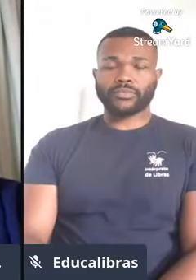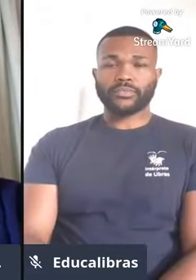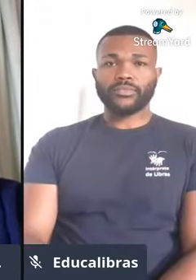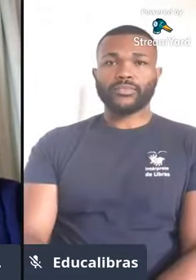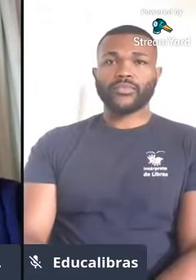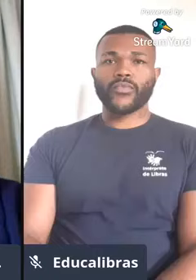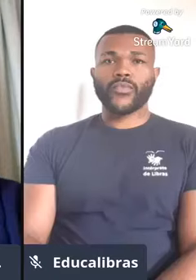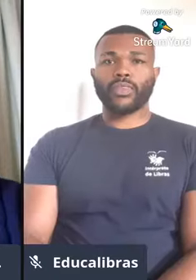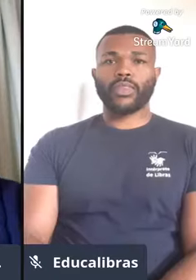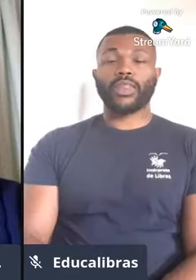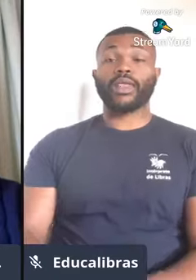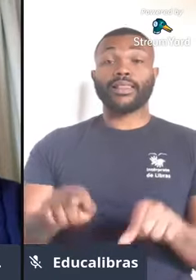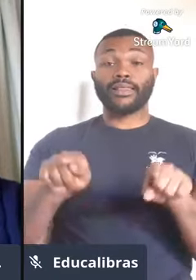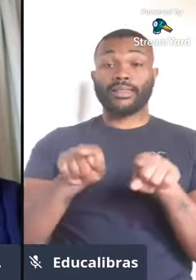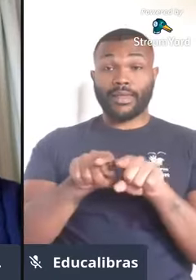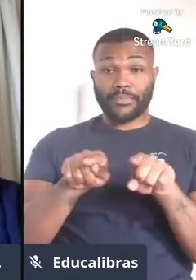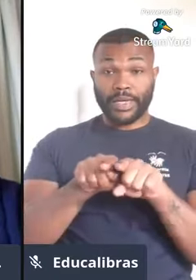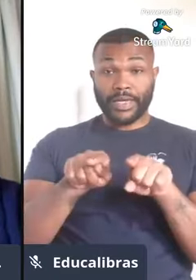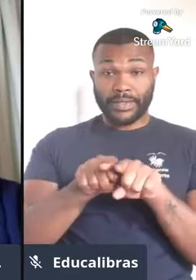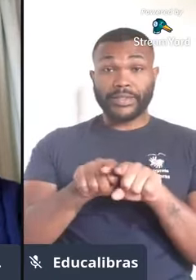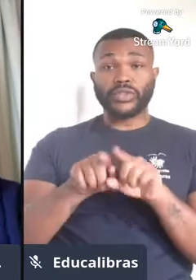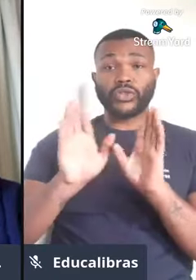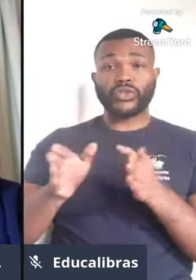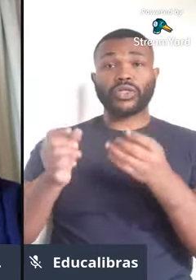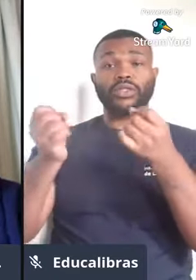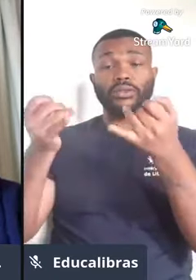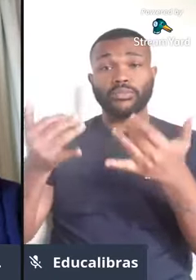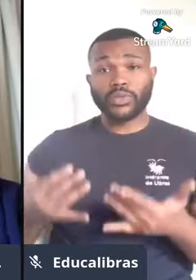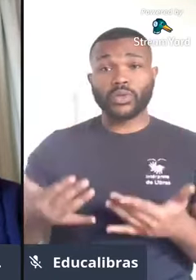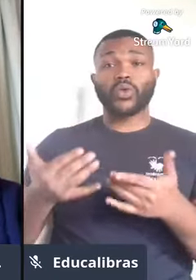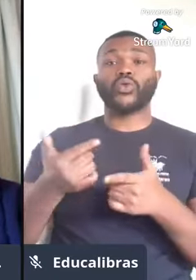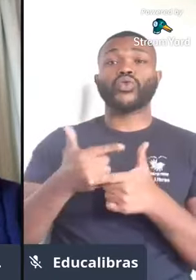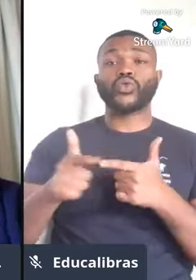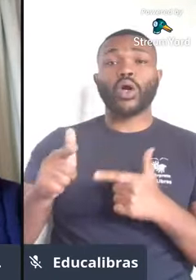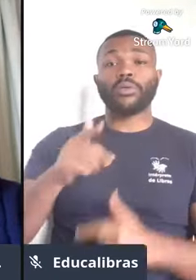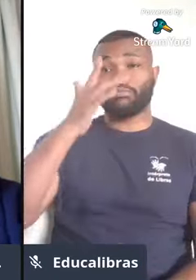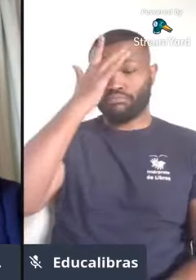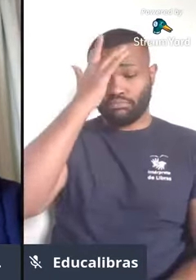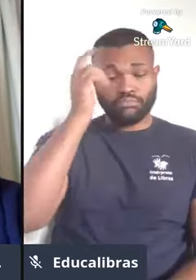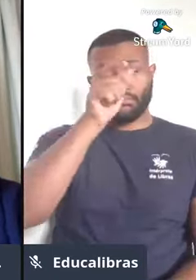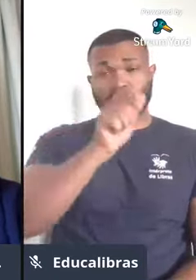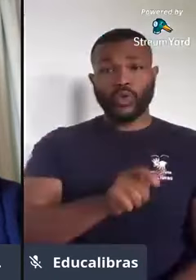Em relação, você tinha mencionado a questão do aprendiz, a questão do